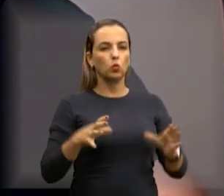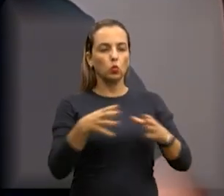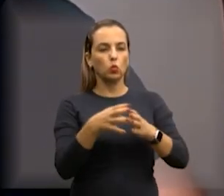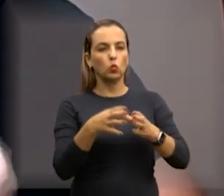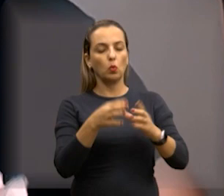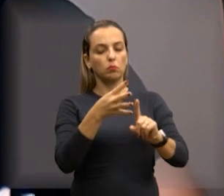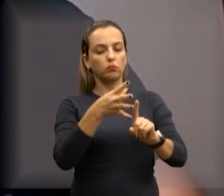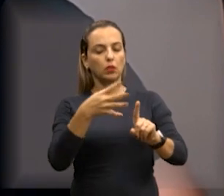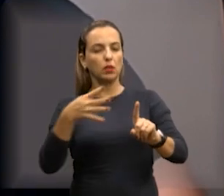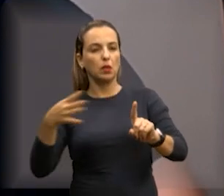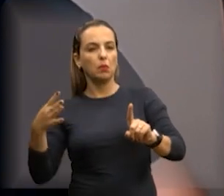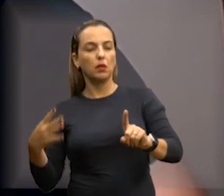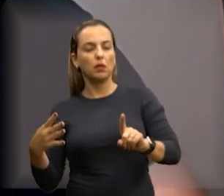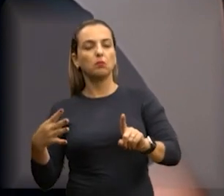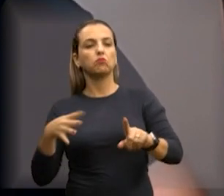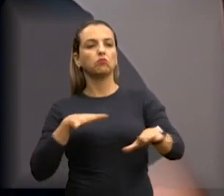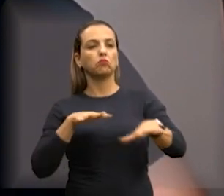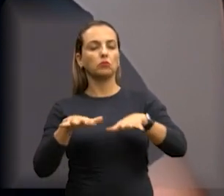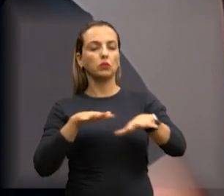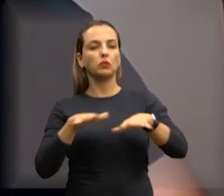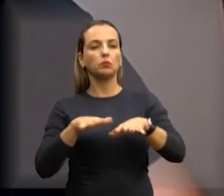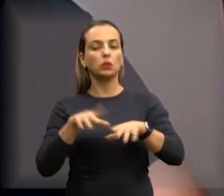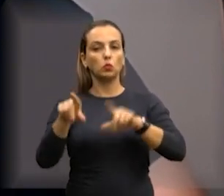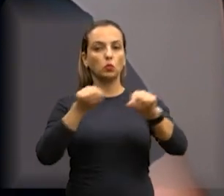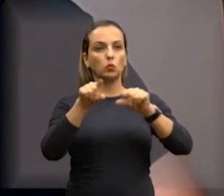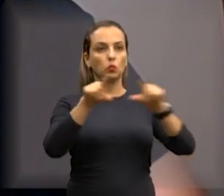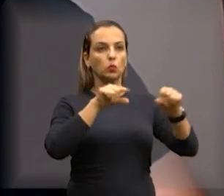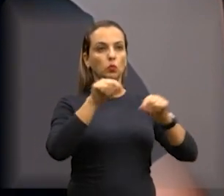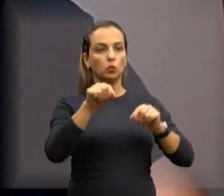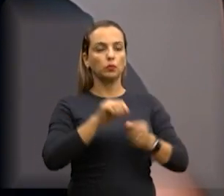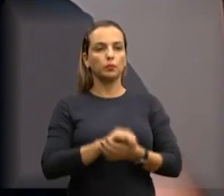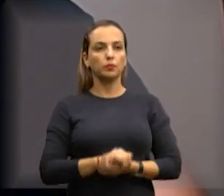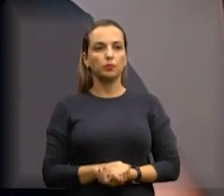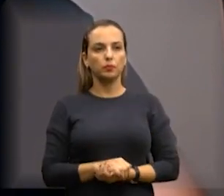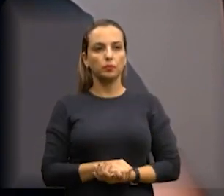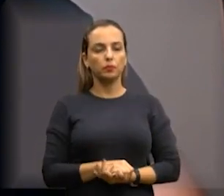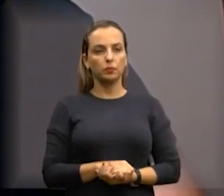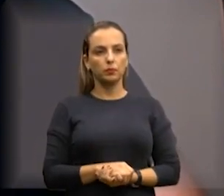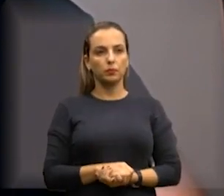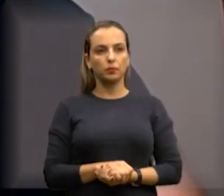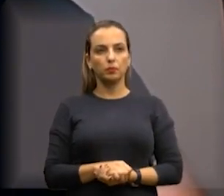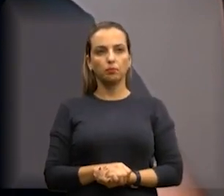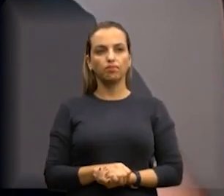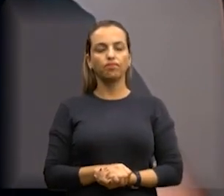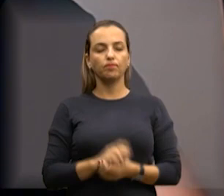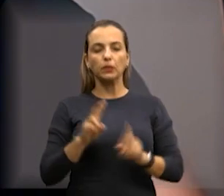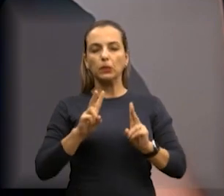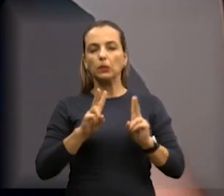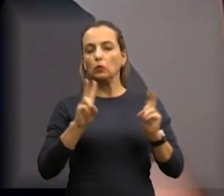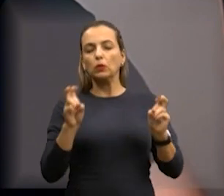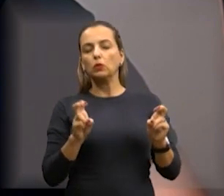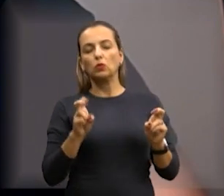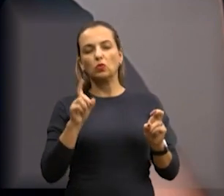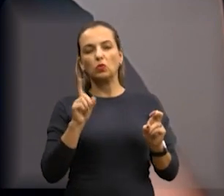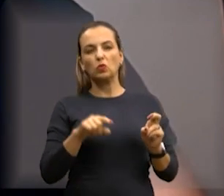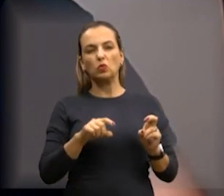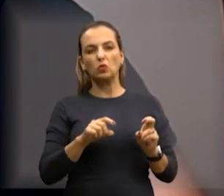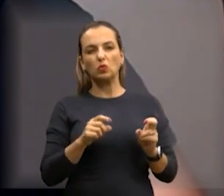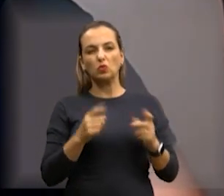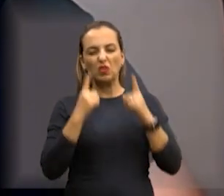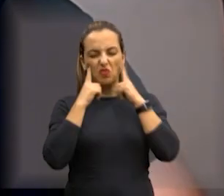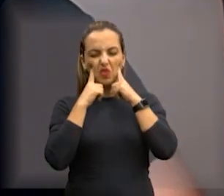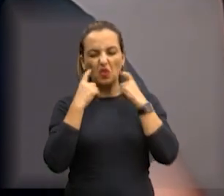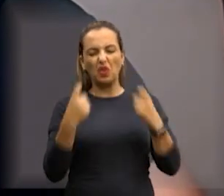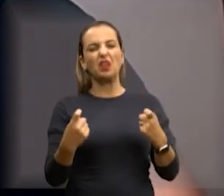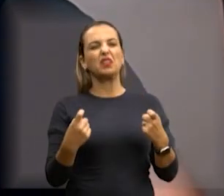faço aqui um adendo para todos aqueles e aquelas que estão nos acompanhando. O teor é extremamente agressivo,